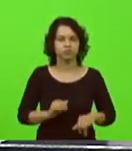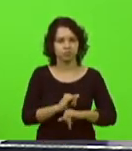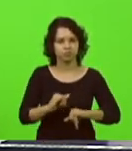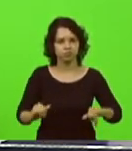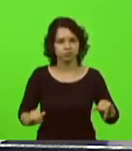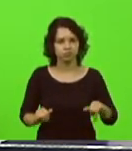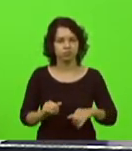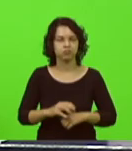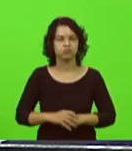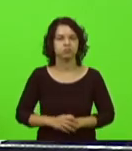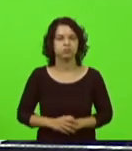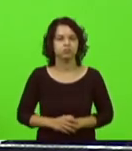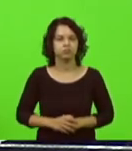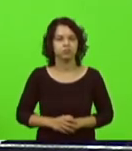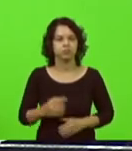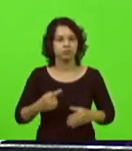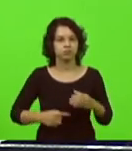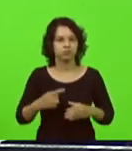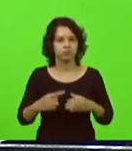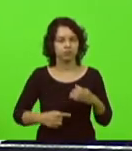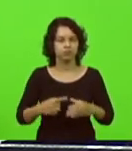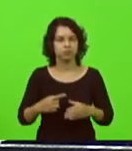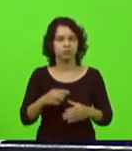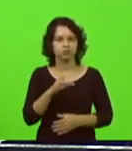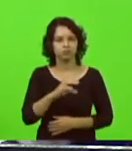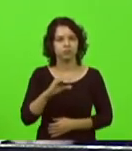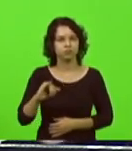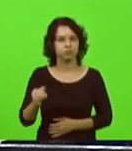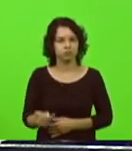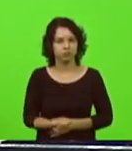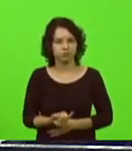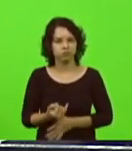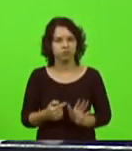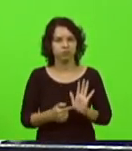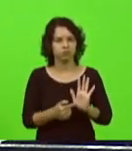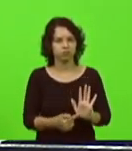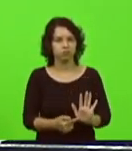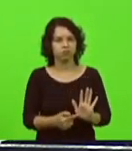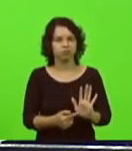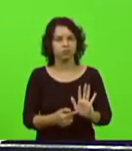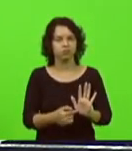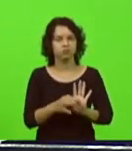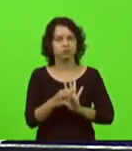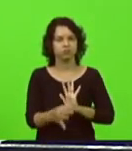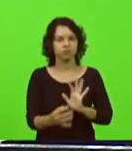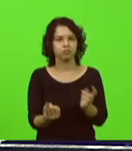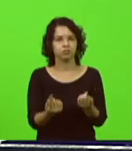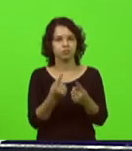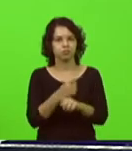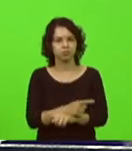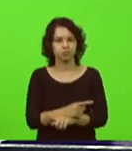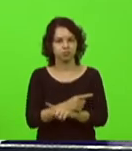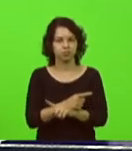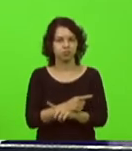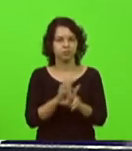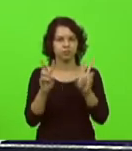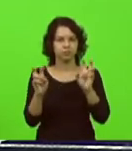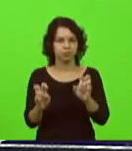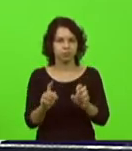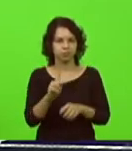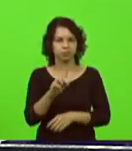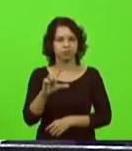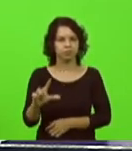a Comissão de Constituição e Justiça apresentou parecer contrário à matéria do